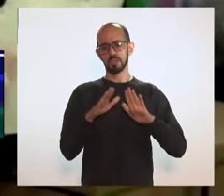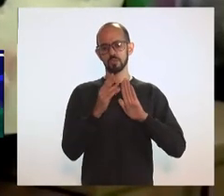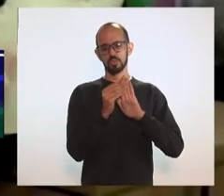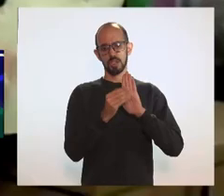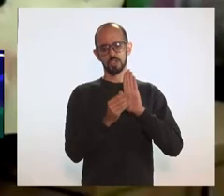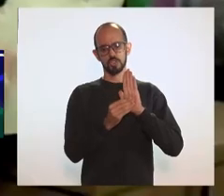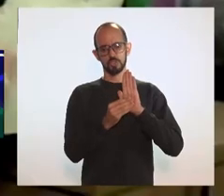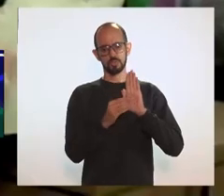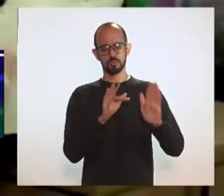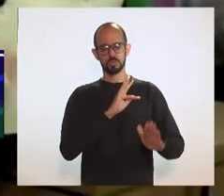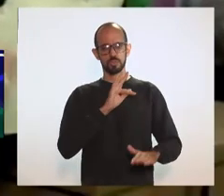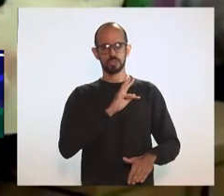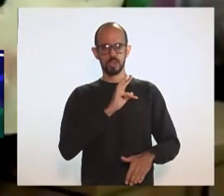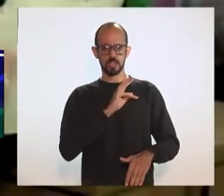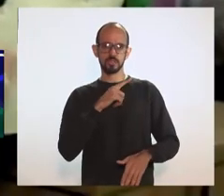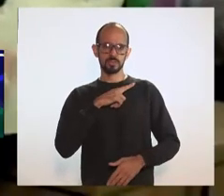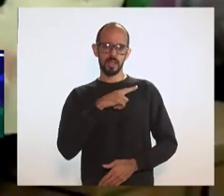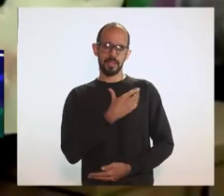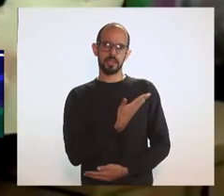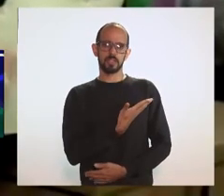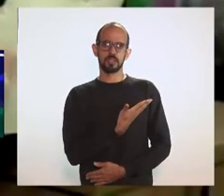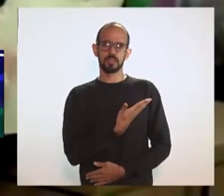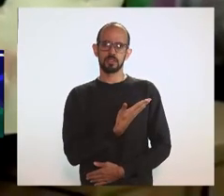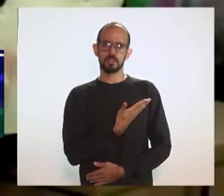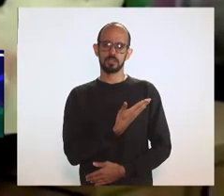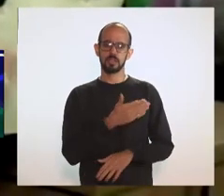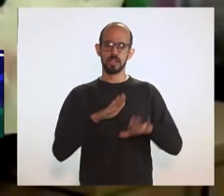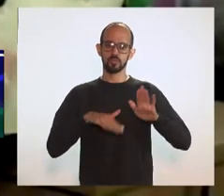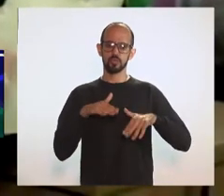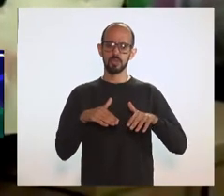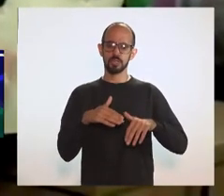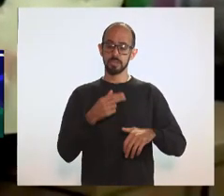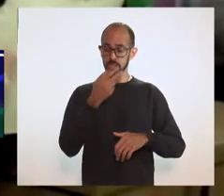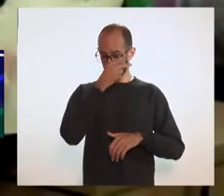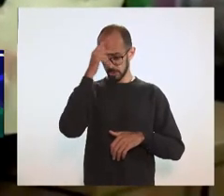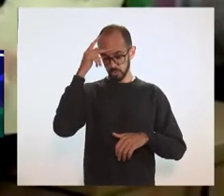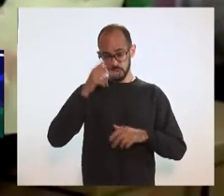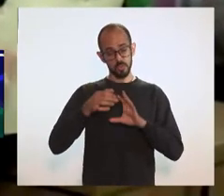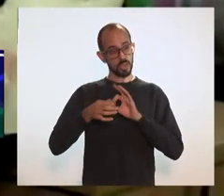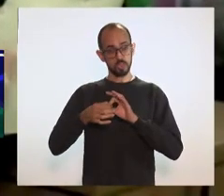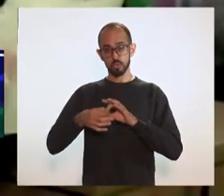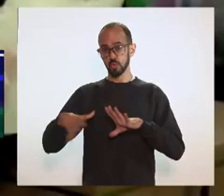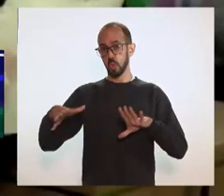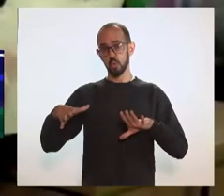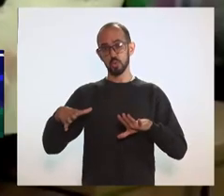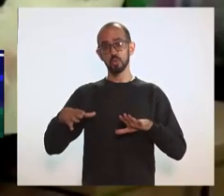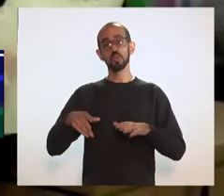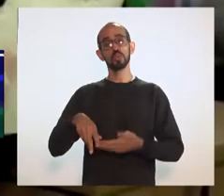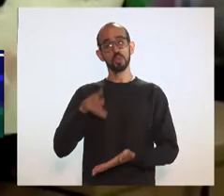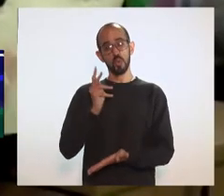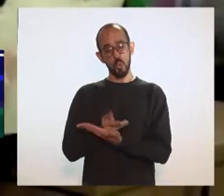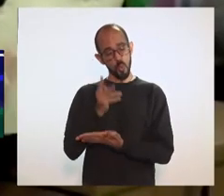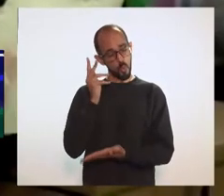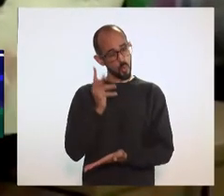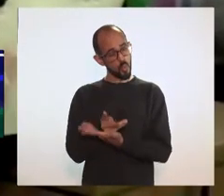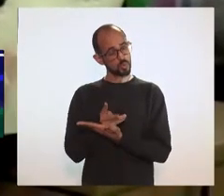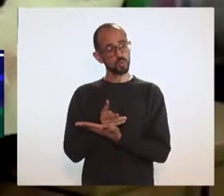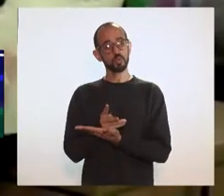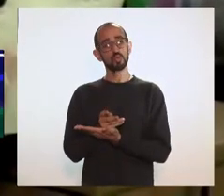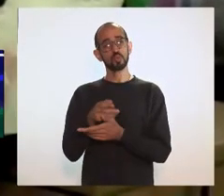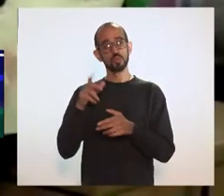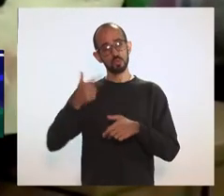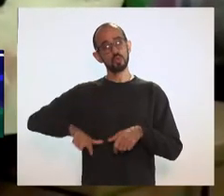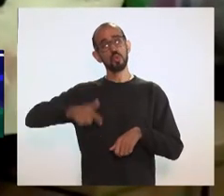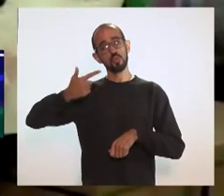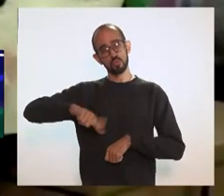policiais já dizem. E muitas das vezes esses criminosos ficam à solta, ficam vitimando outras e outras e outras